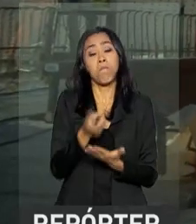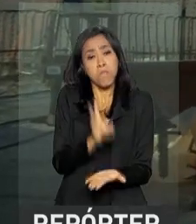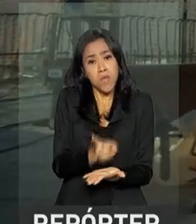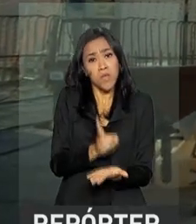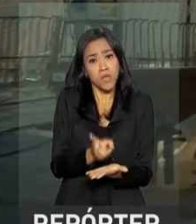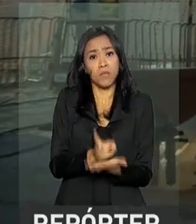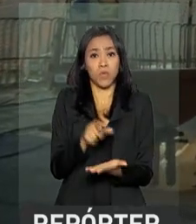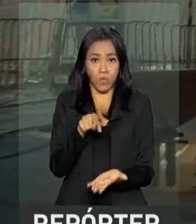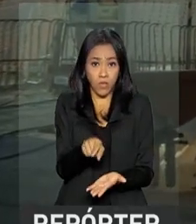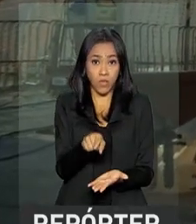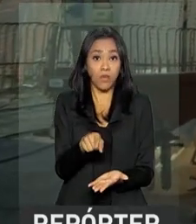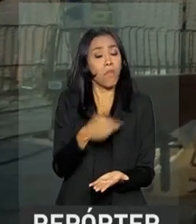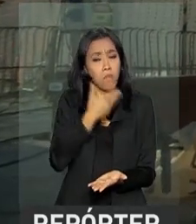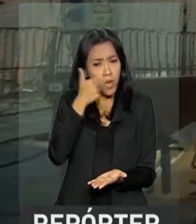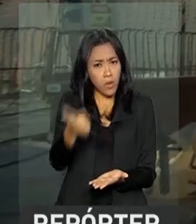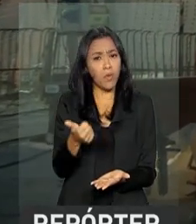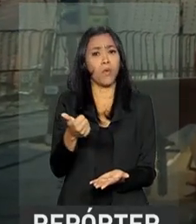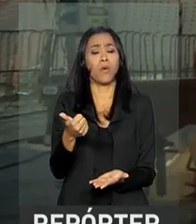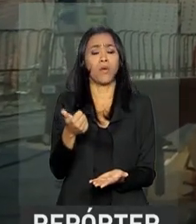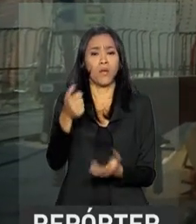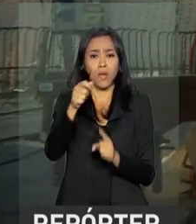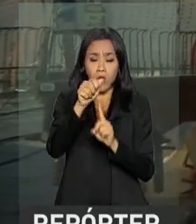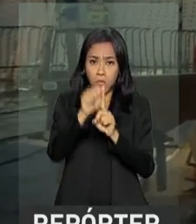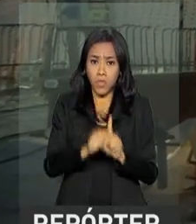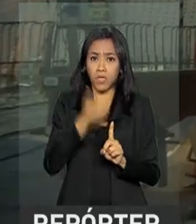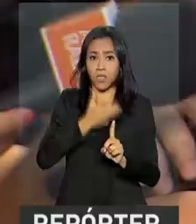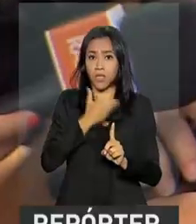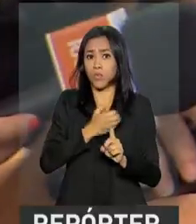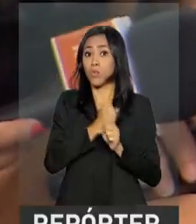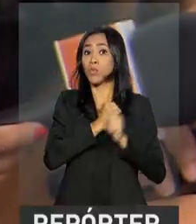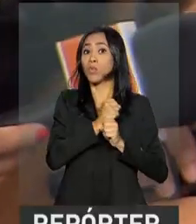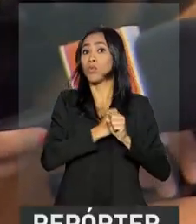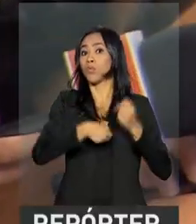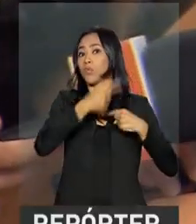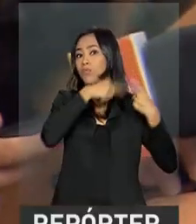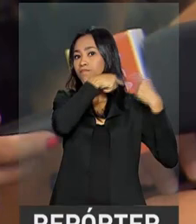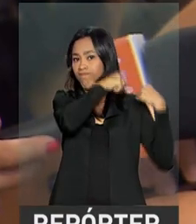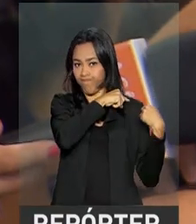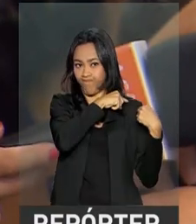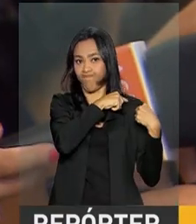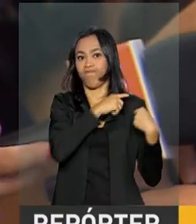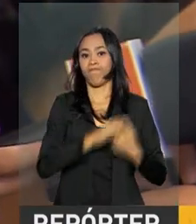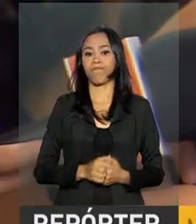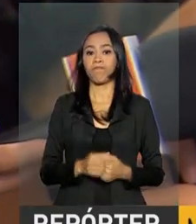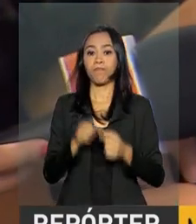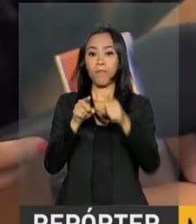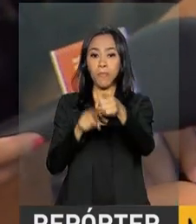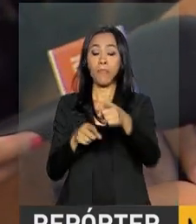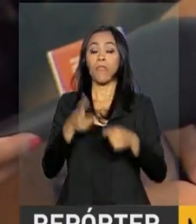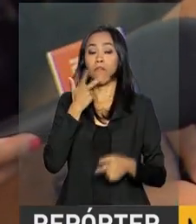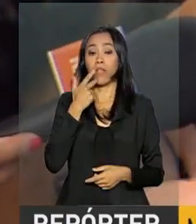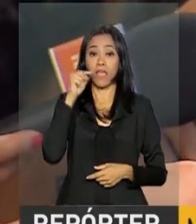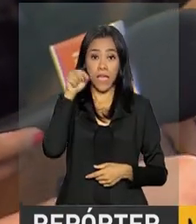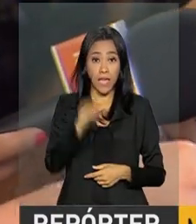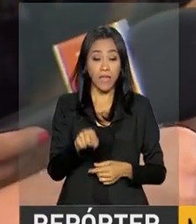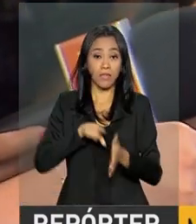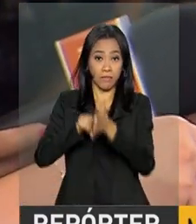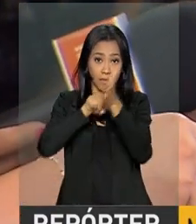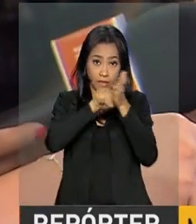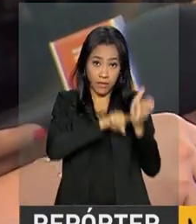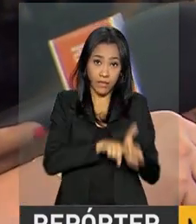resultado melhor do que os meses de dezembro dos últimos anos esse resultado do ponto de vista estatístico do ponto de vista analítico